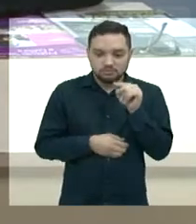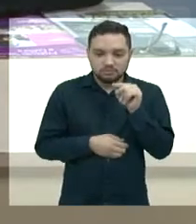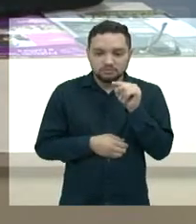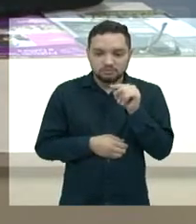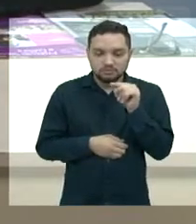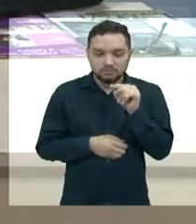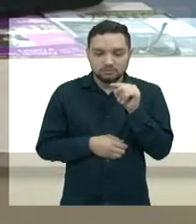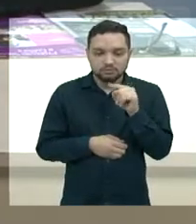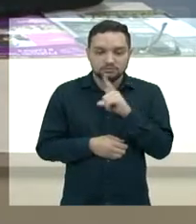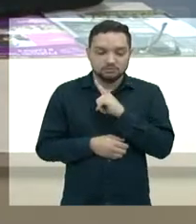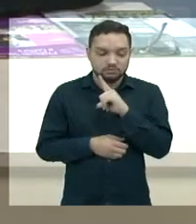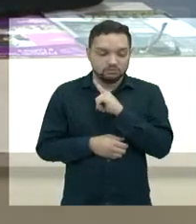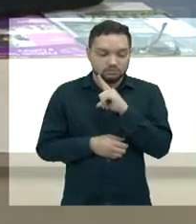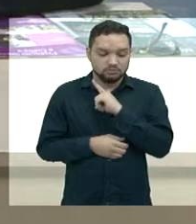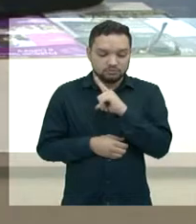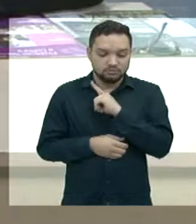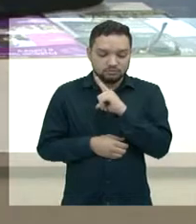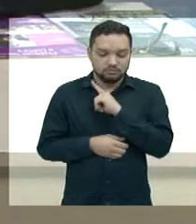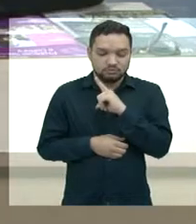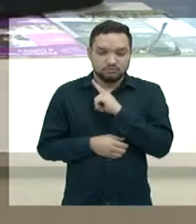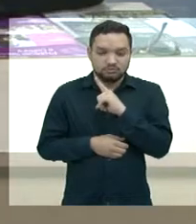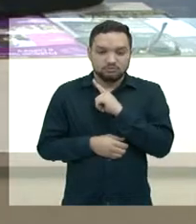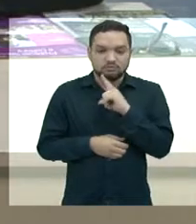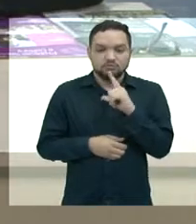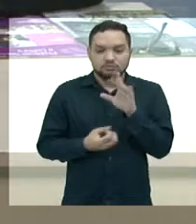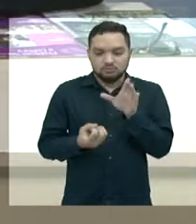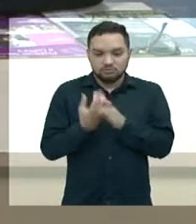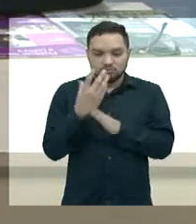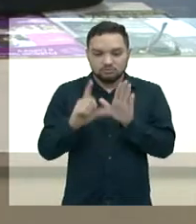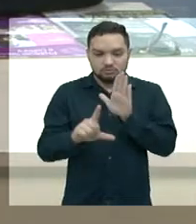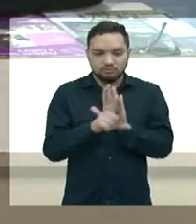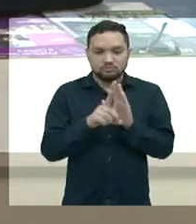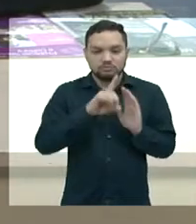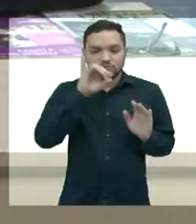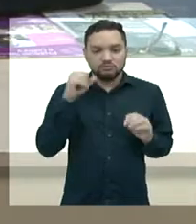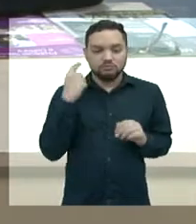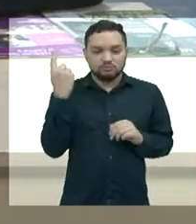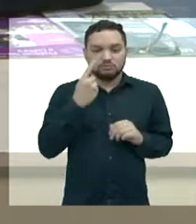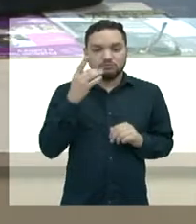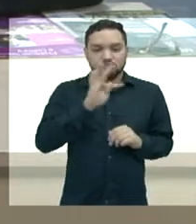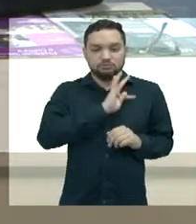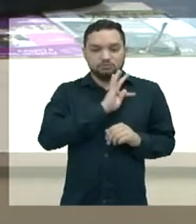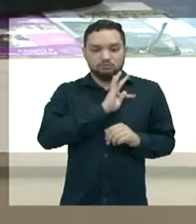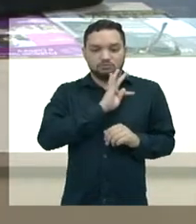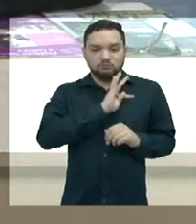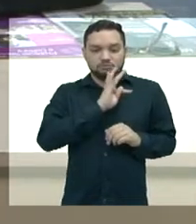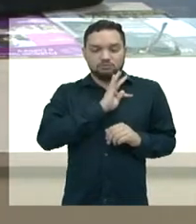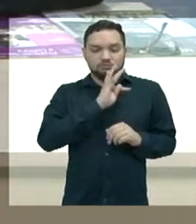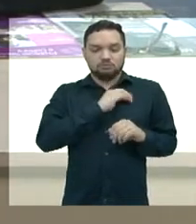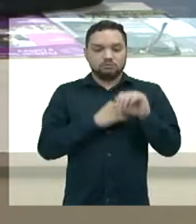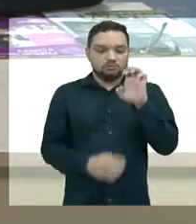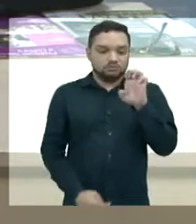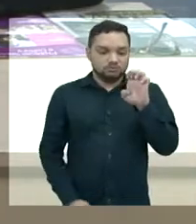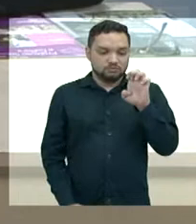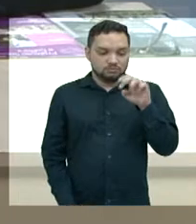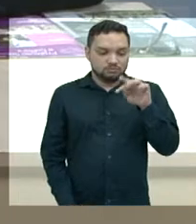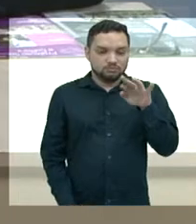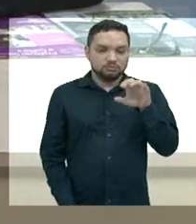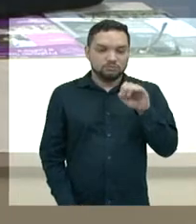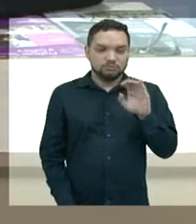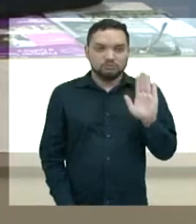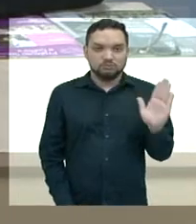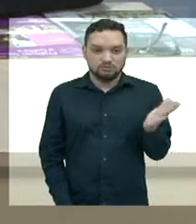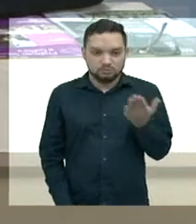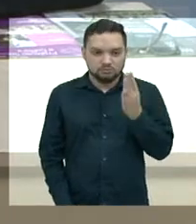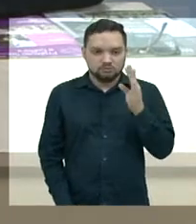tem também uma lei que cria o Dia Municipal do Técnico e Engenheiro de Tráfego, que inclui,